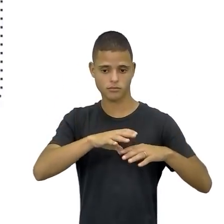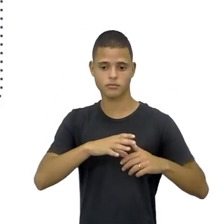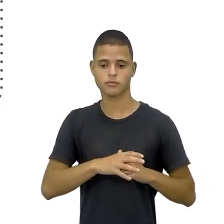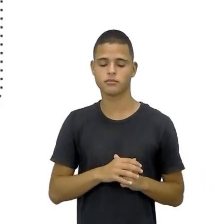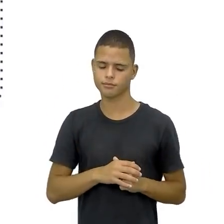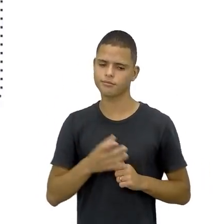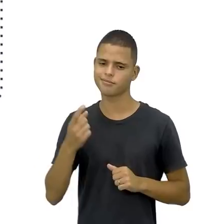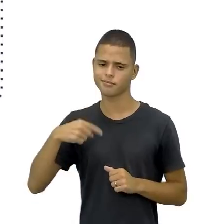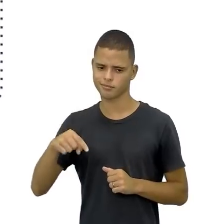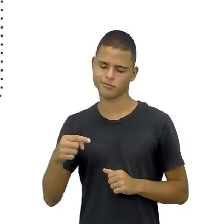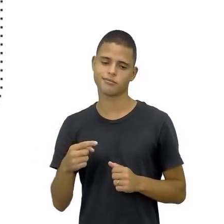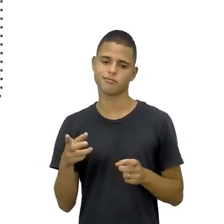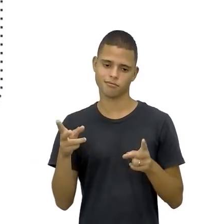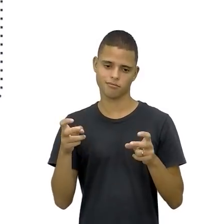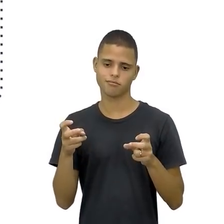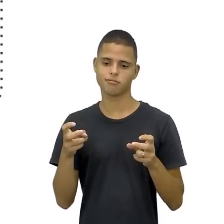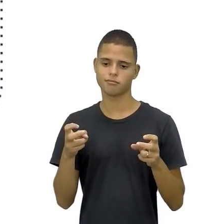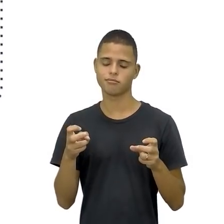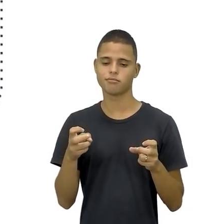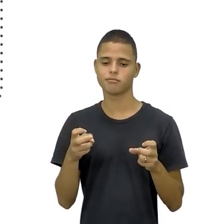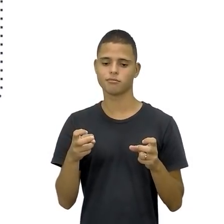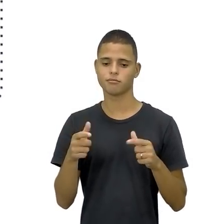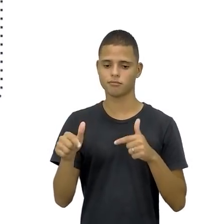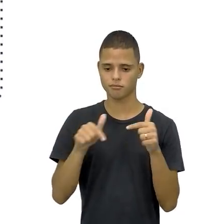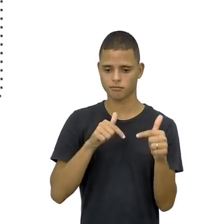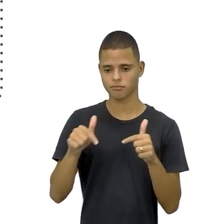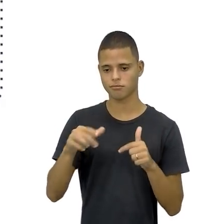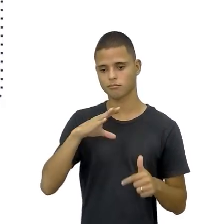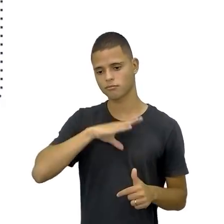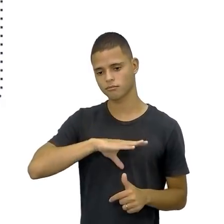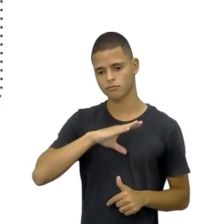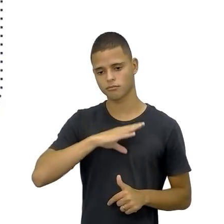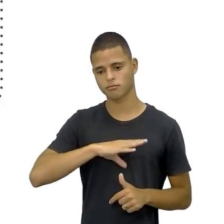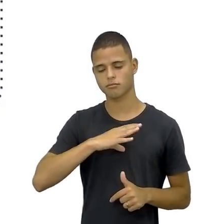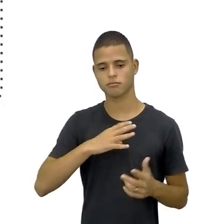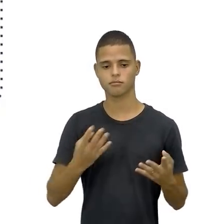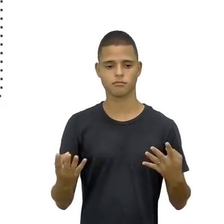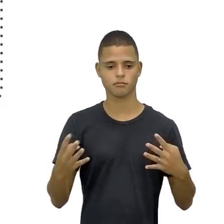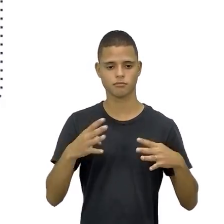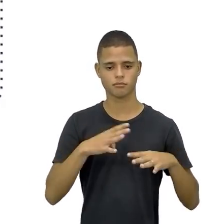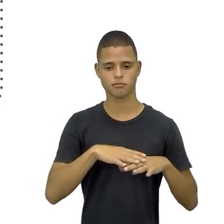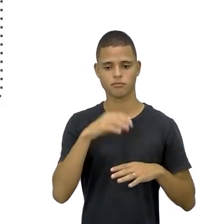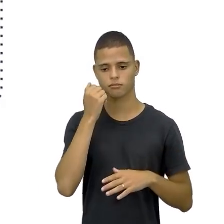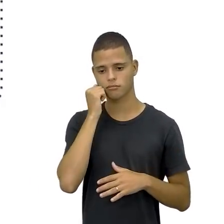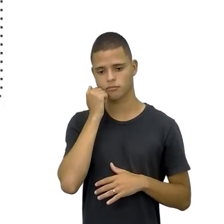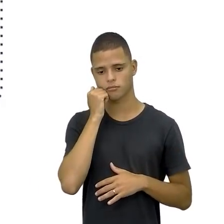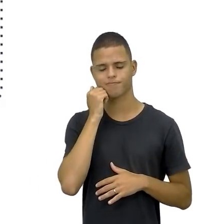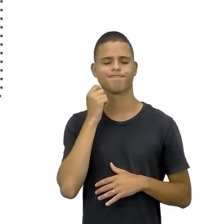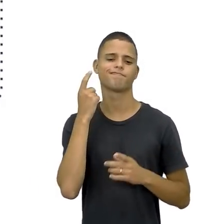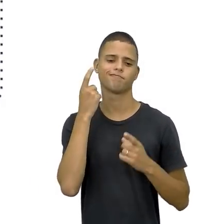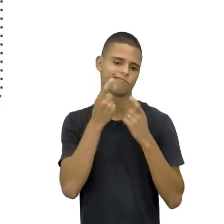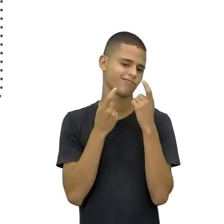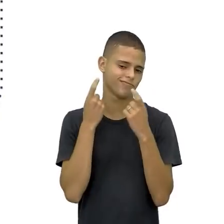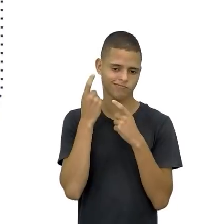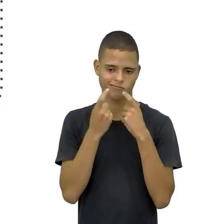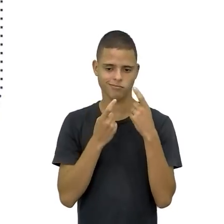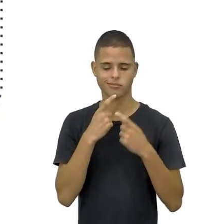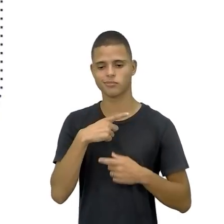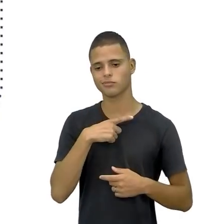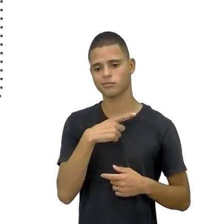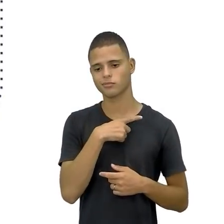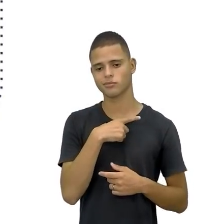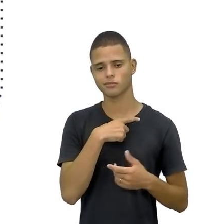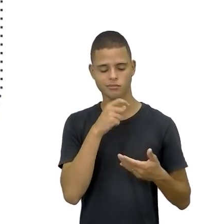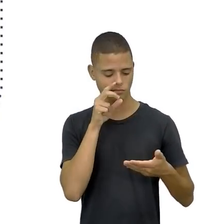língua portuguesa, ciência da natureza, matemática, estarão preocupados também com essa questão, né? Com essa questão